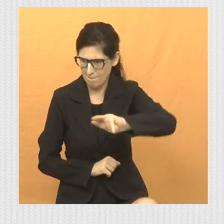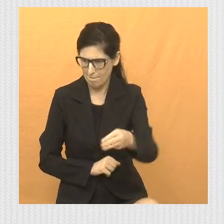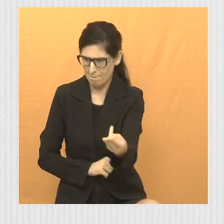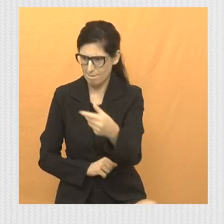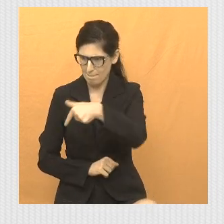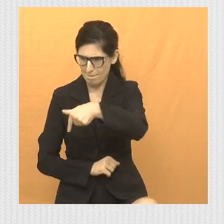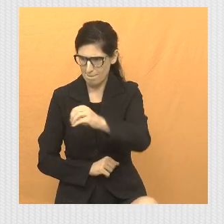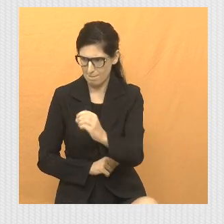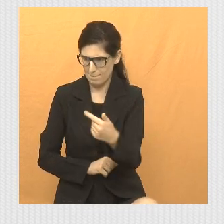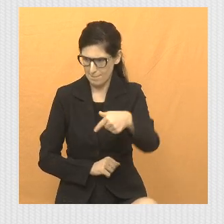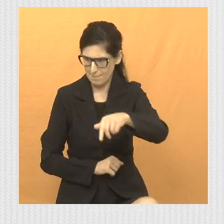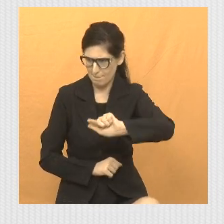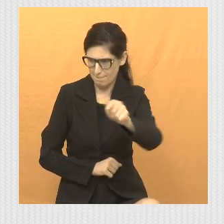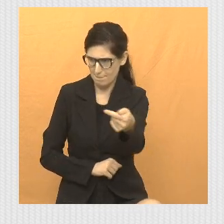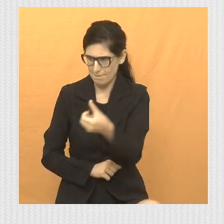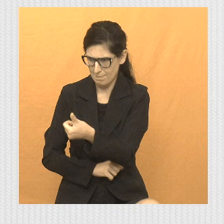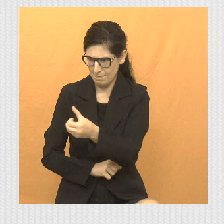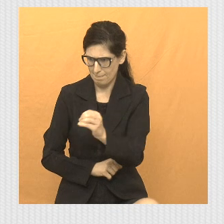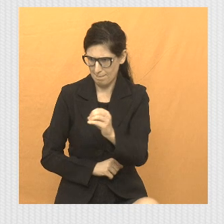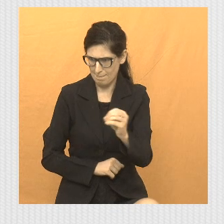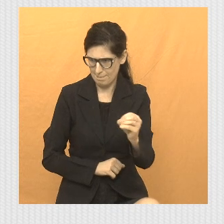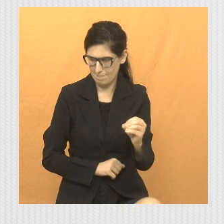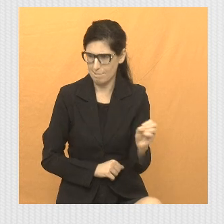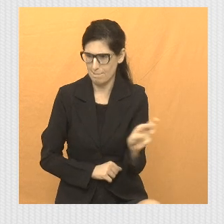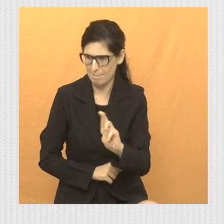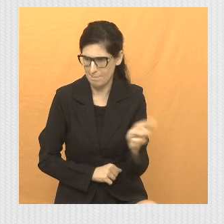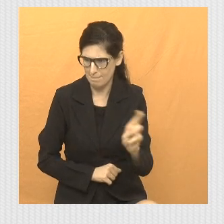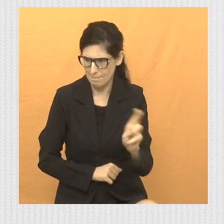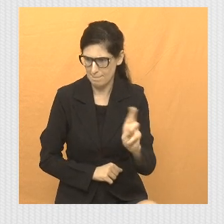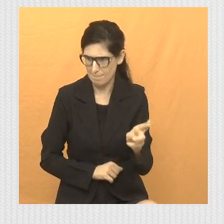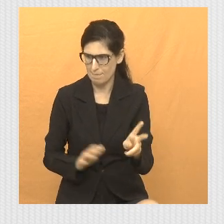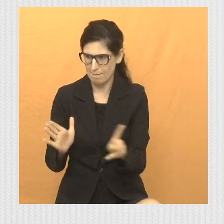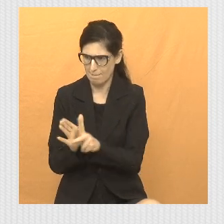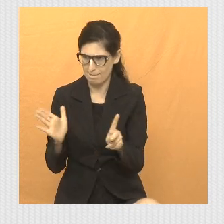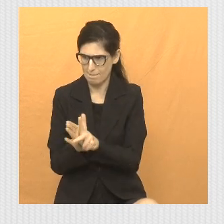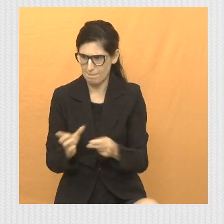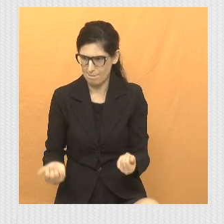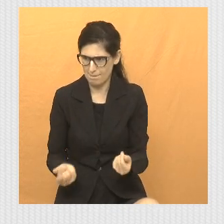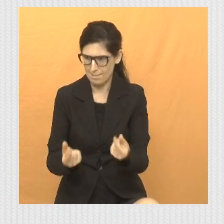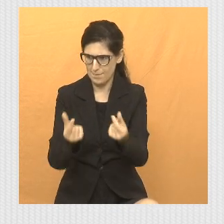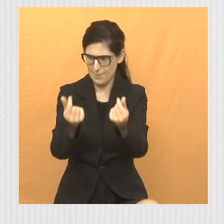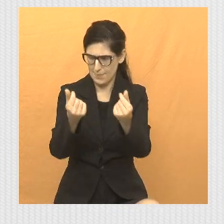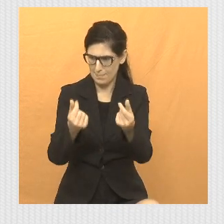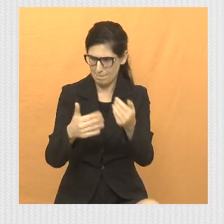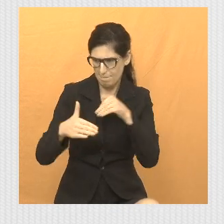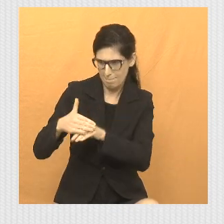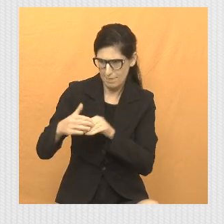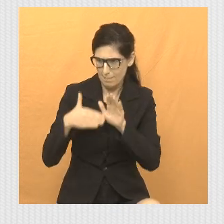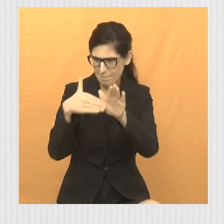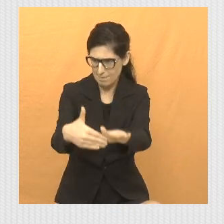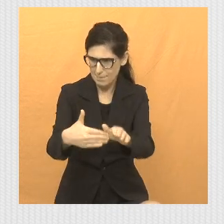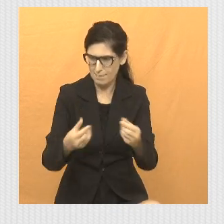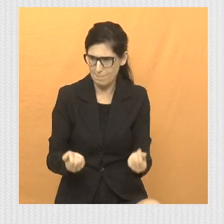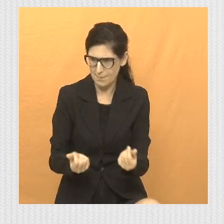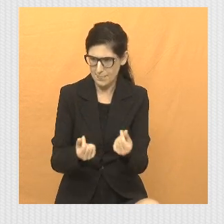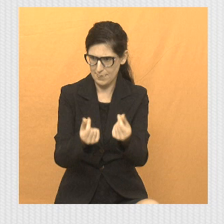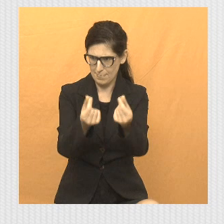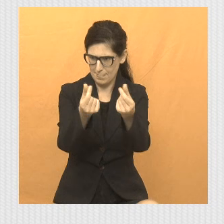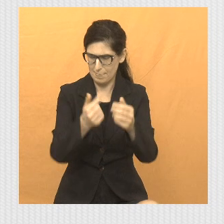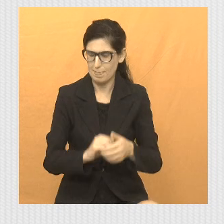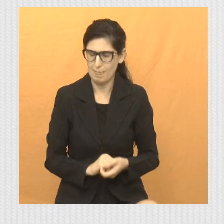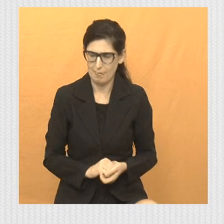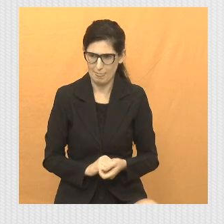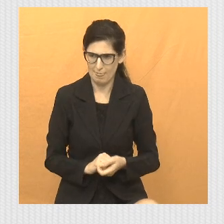e a porcentagem de recursos próprios aplicados, valor liquidado,